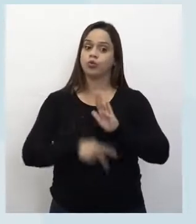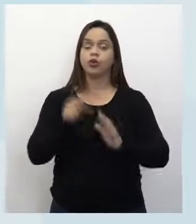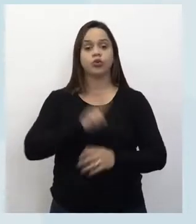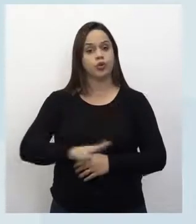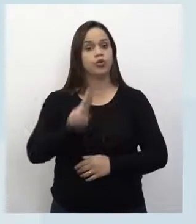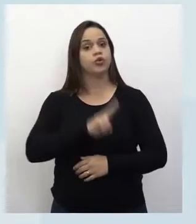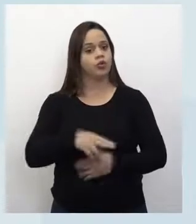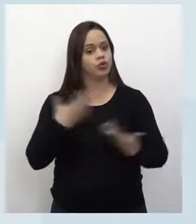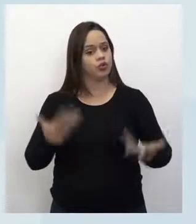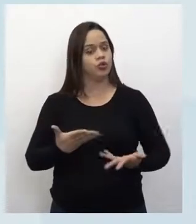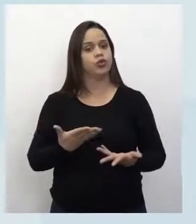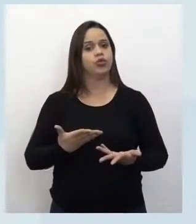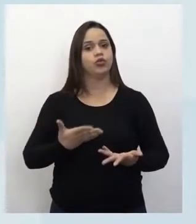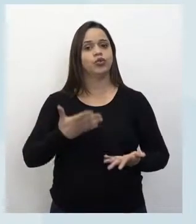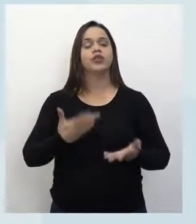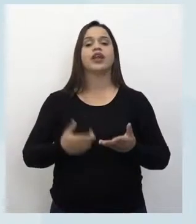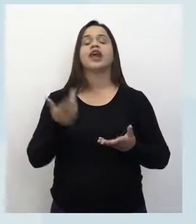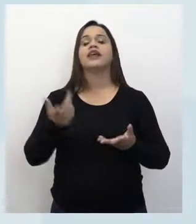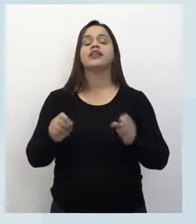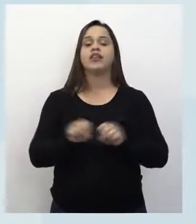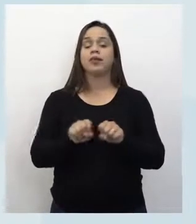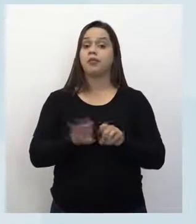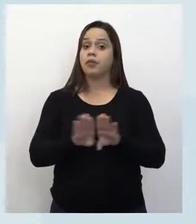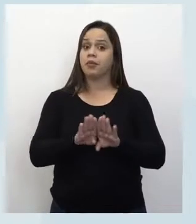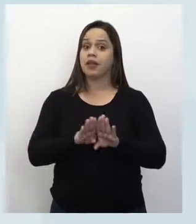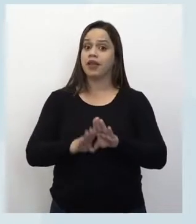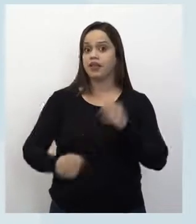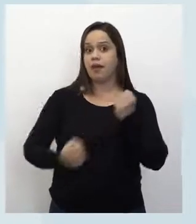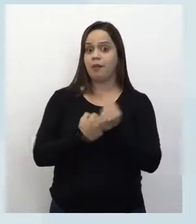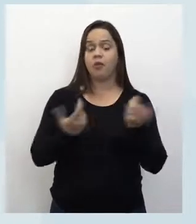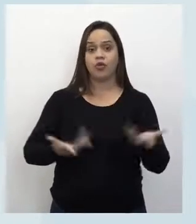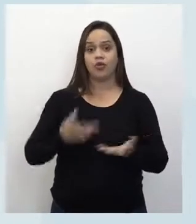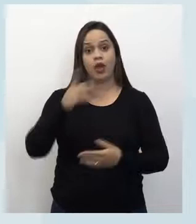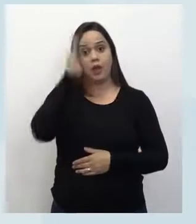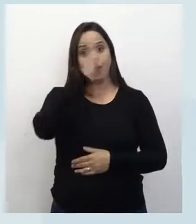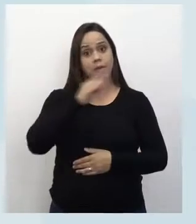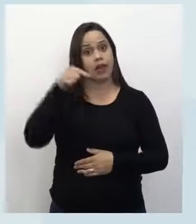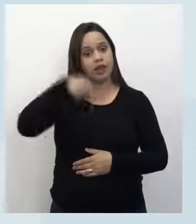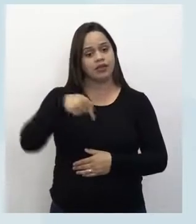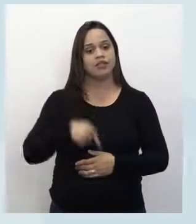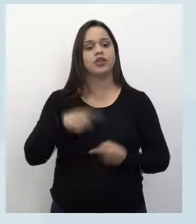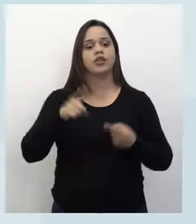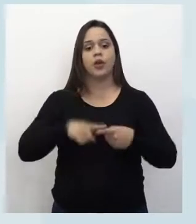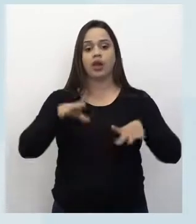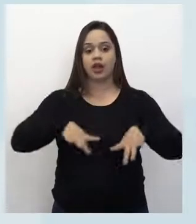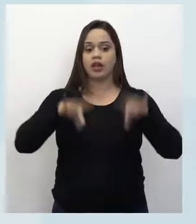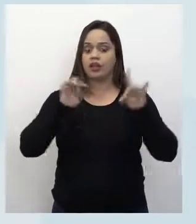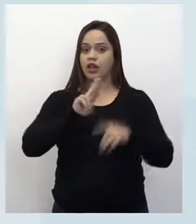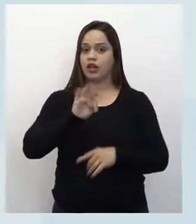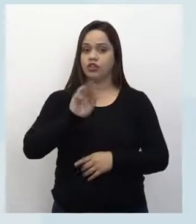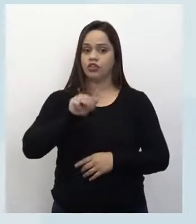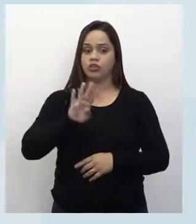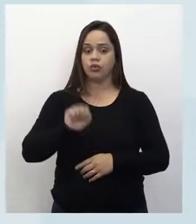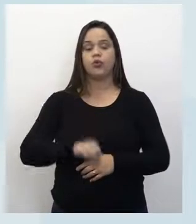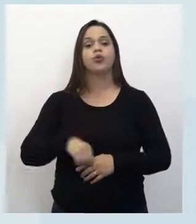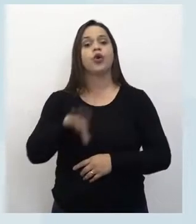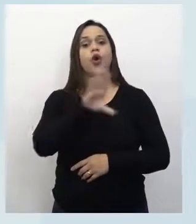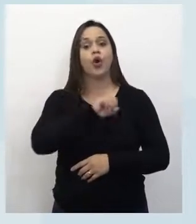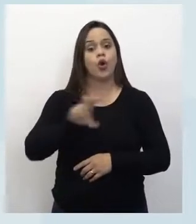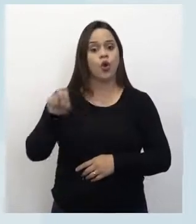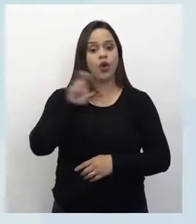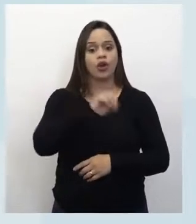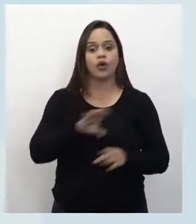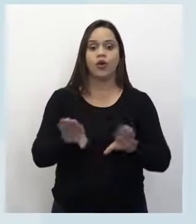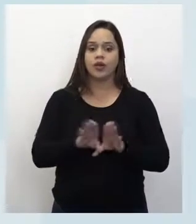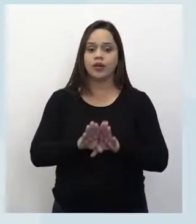desse recurso teatral. Então, os nacionais, o Castelo Rá-Tim-Bum, o Rá-Tim-Bum, Cocoricó,